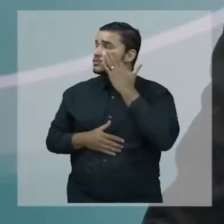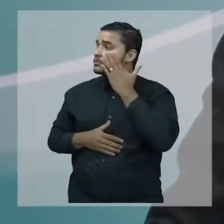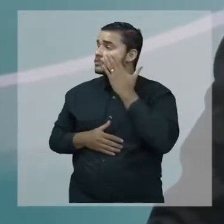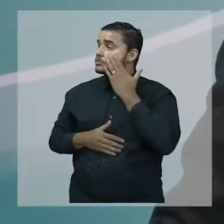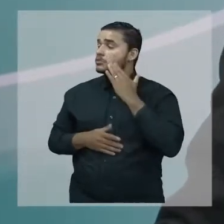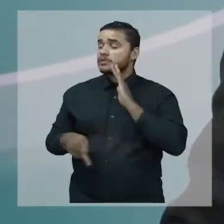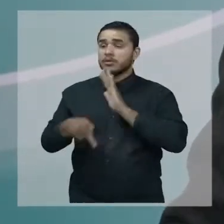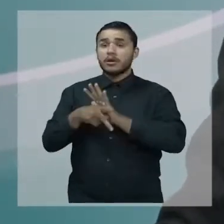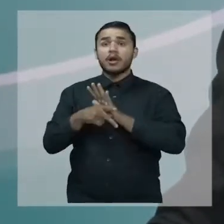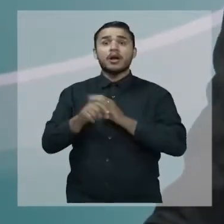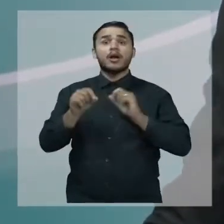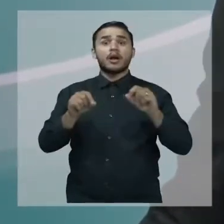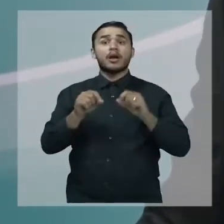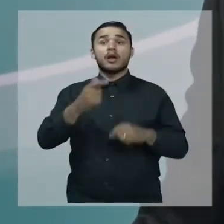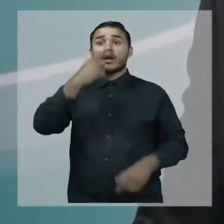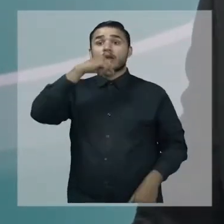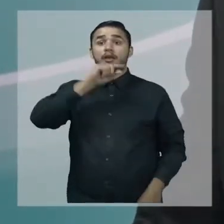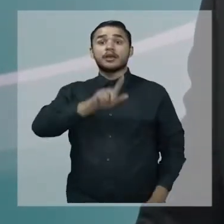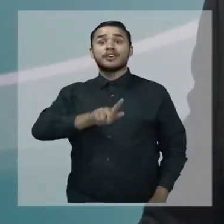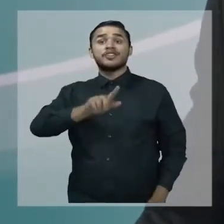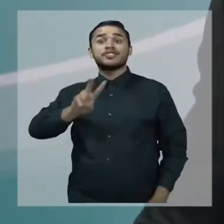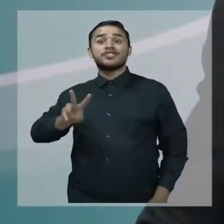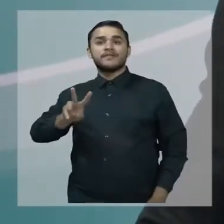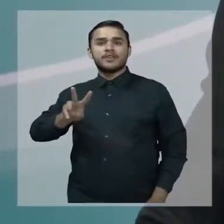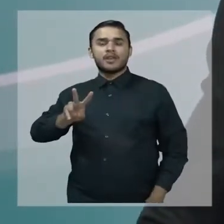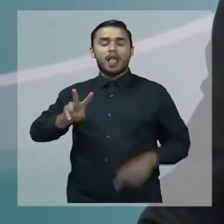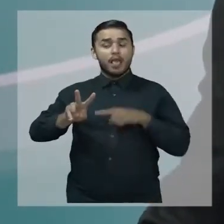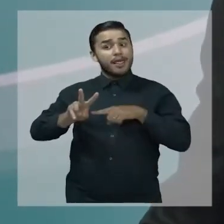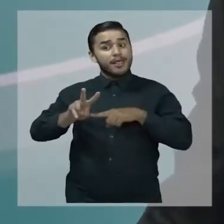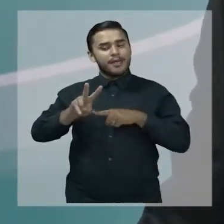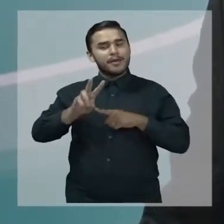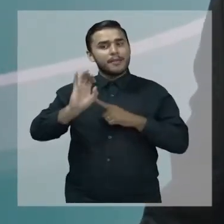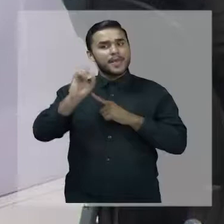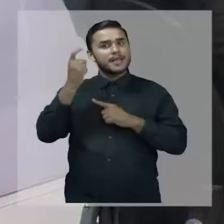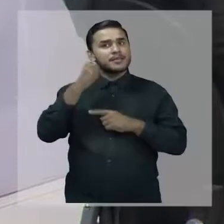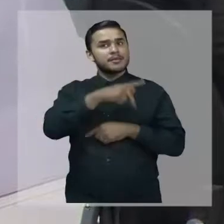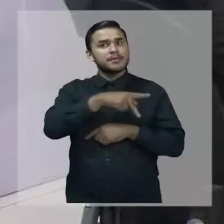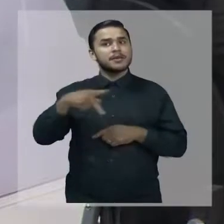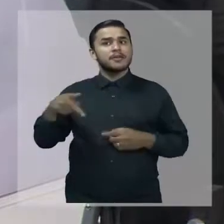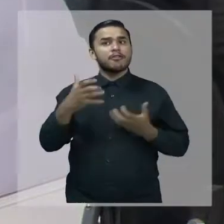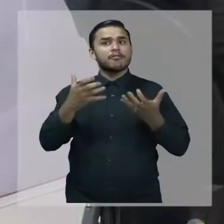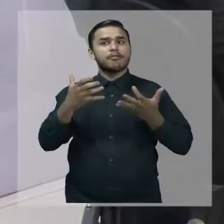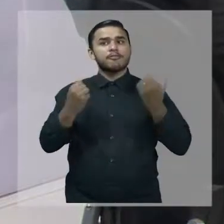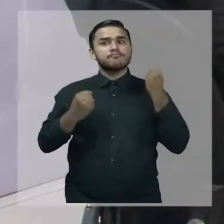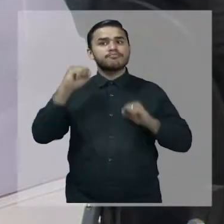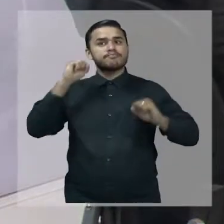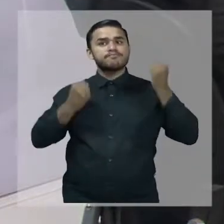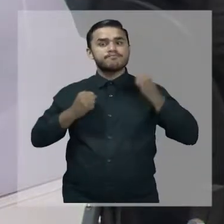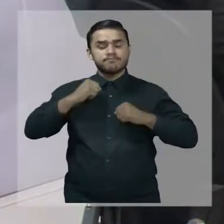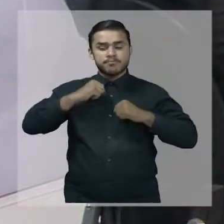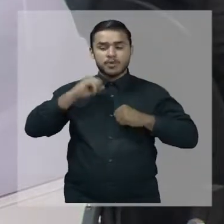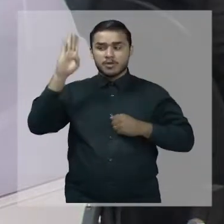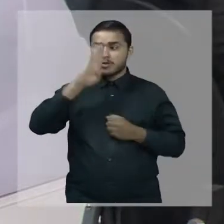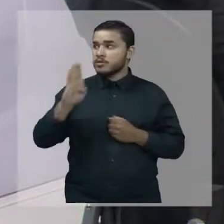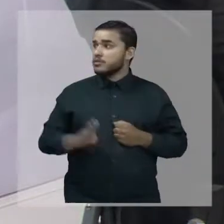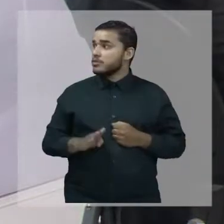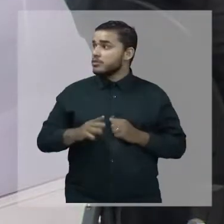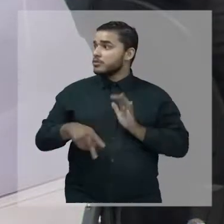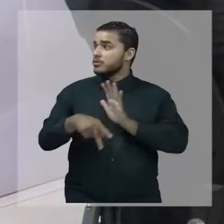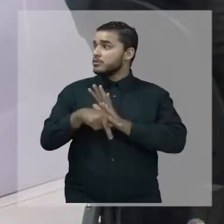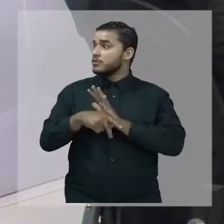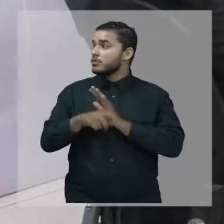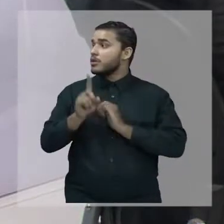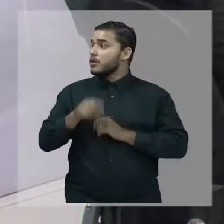muito mais resolvido, acredite-se, por conta do protagonismo de Getúlio Vargas de industrializar o país, que o mercado não industrializou.